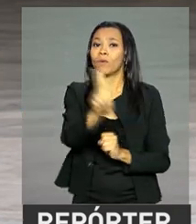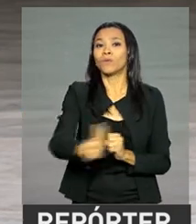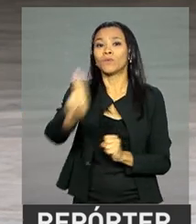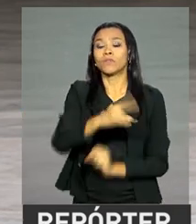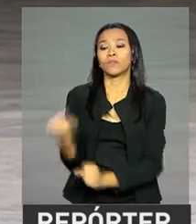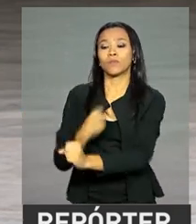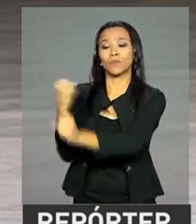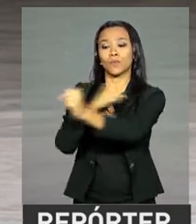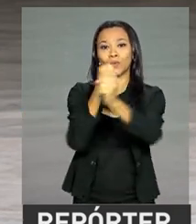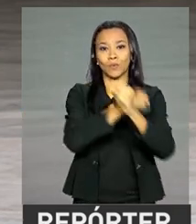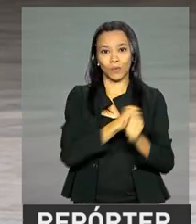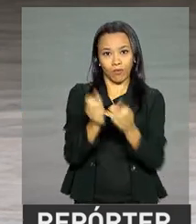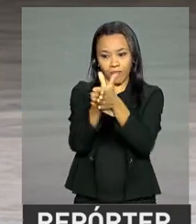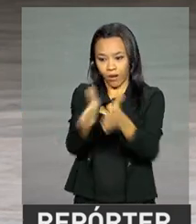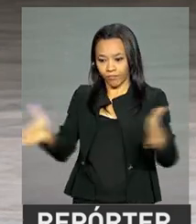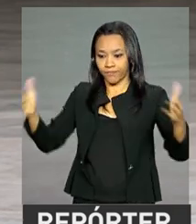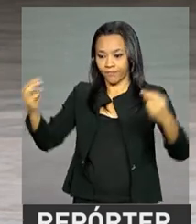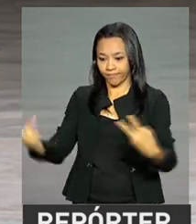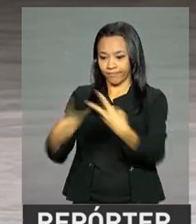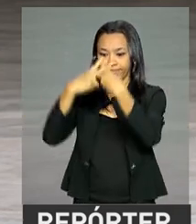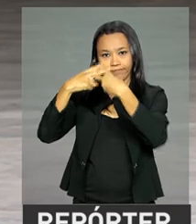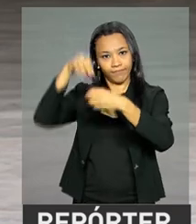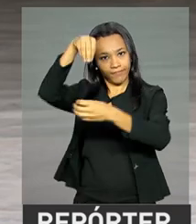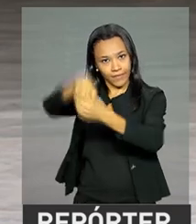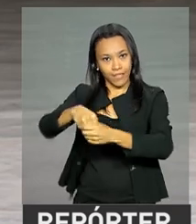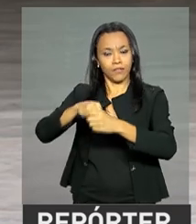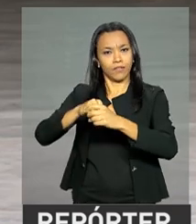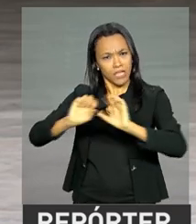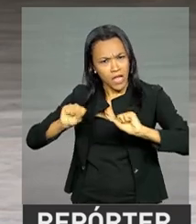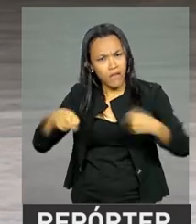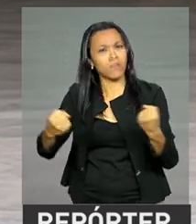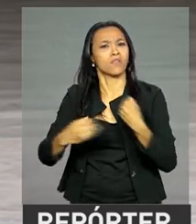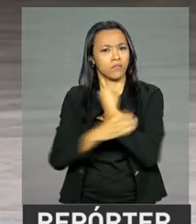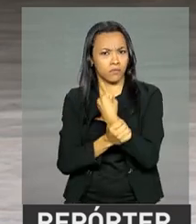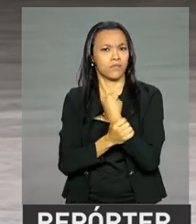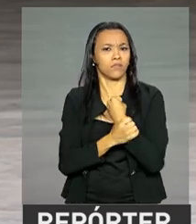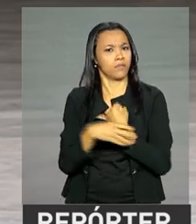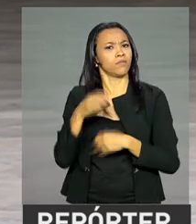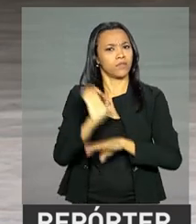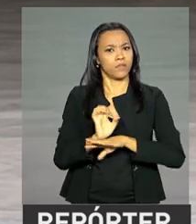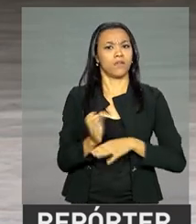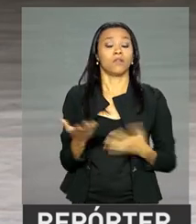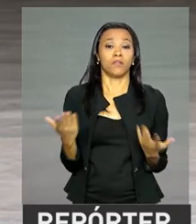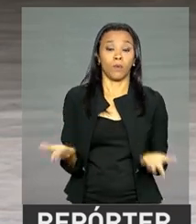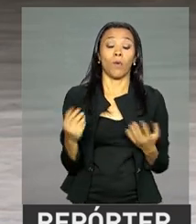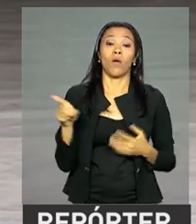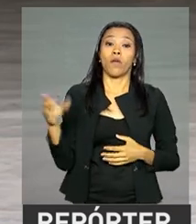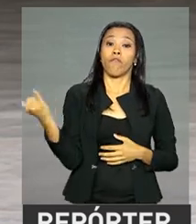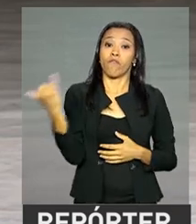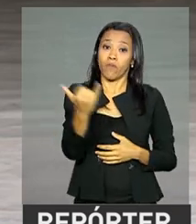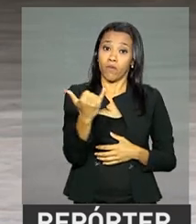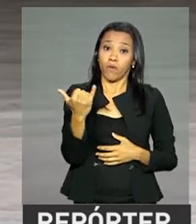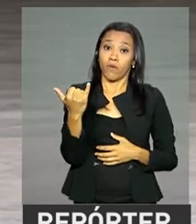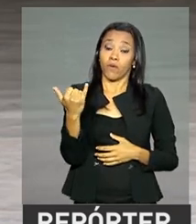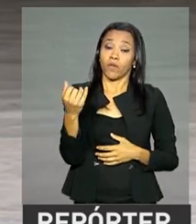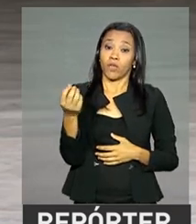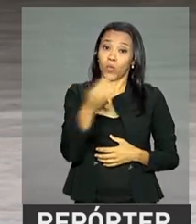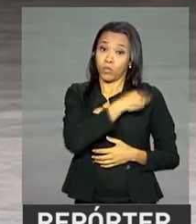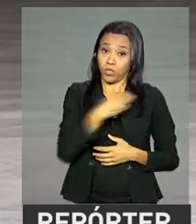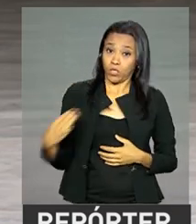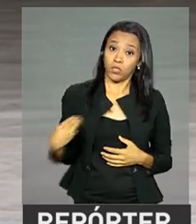novas áreas para reforçar aí a segurança no estado e também que o ministro da Justiça Alexandre de Moraes deve